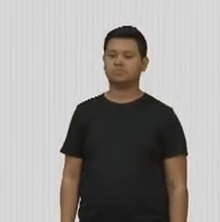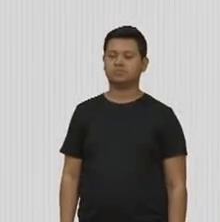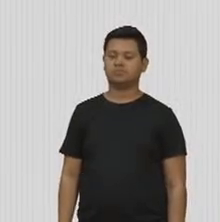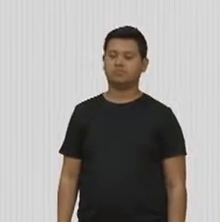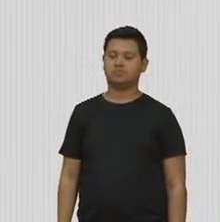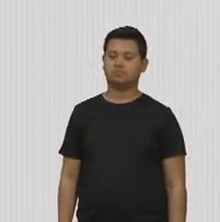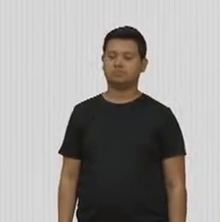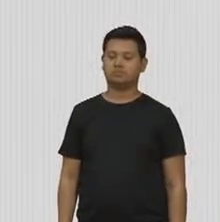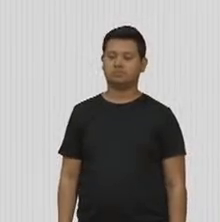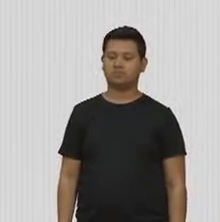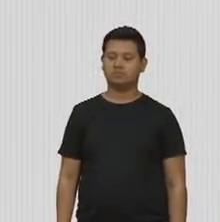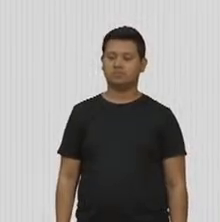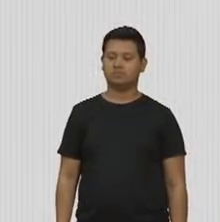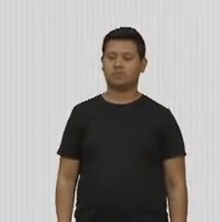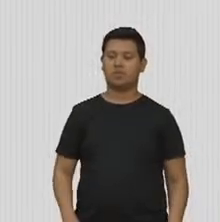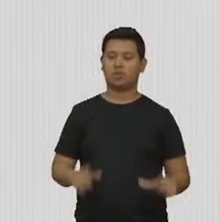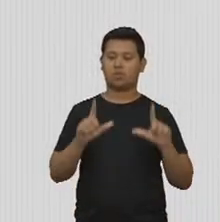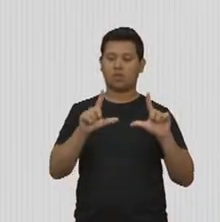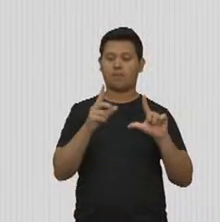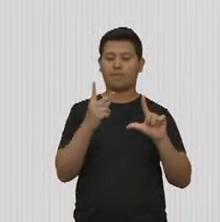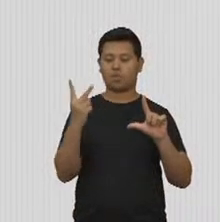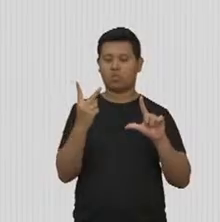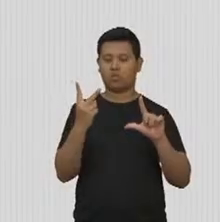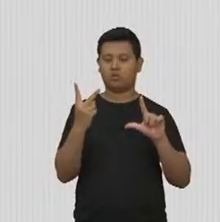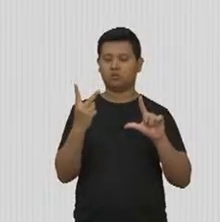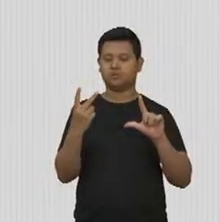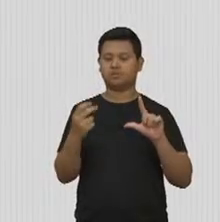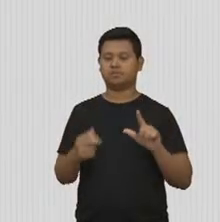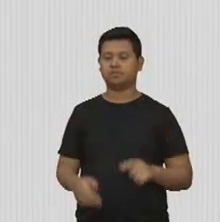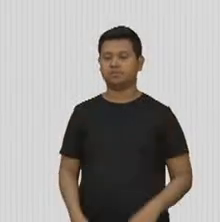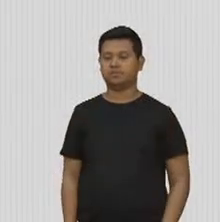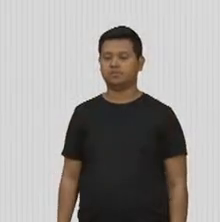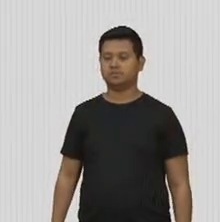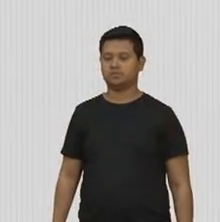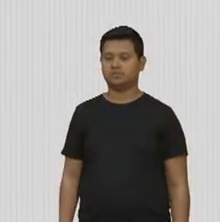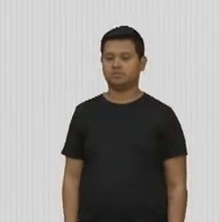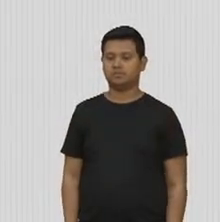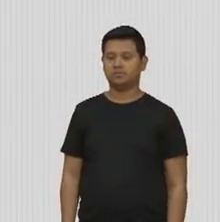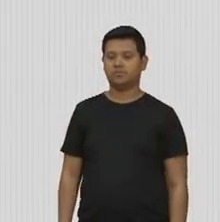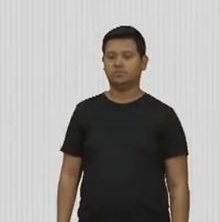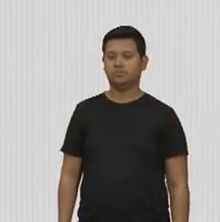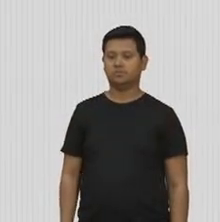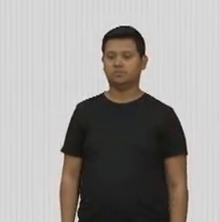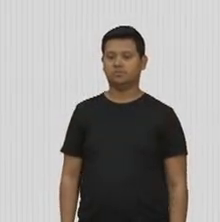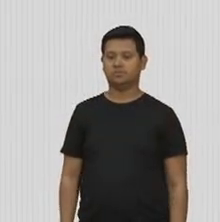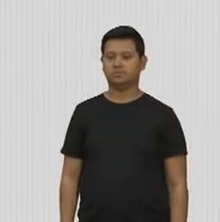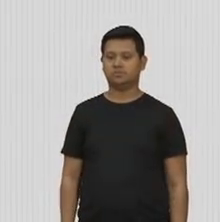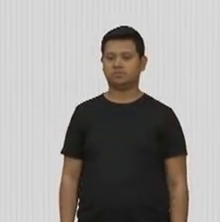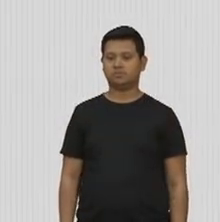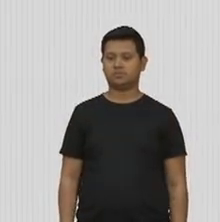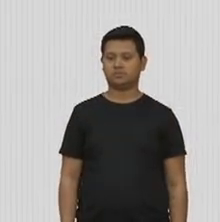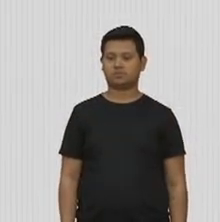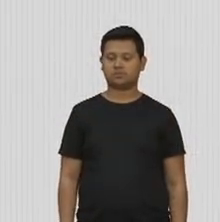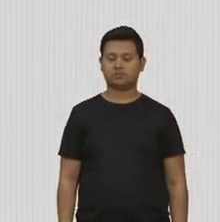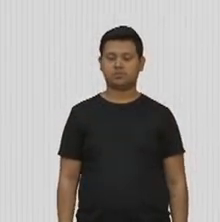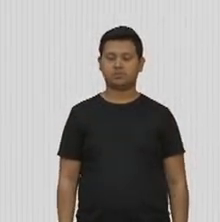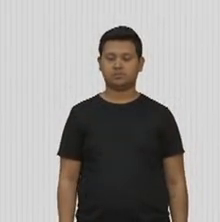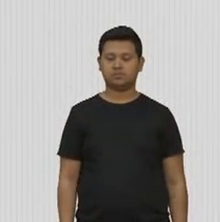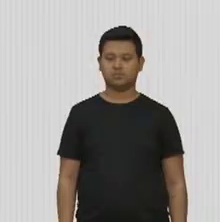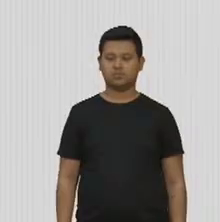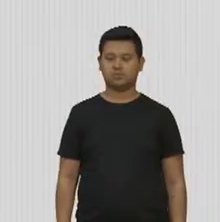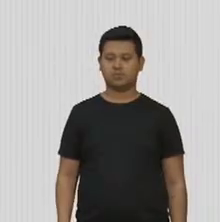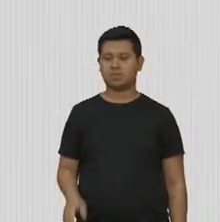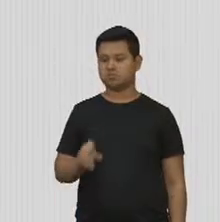A contracapa, perdão, com os meus contatos. Para que todo mundo aí consiga entrar em contato se precisar. Eu quero,